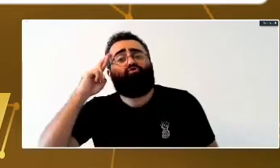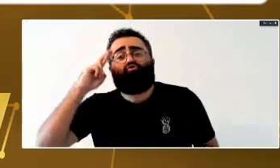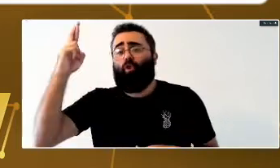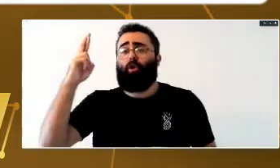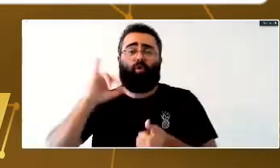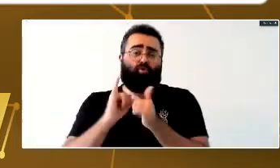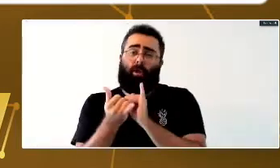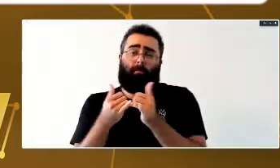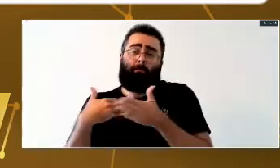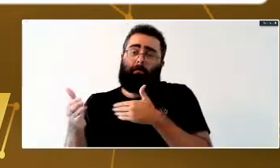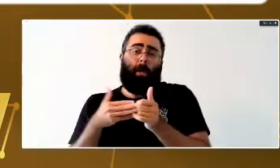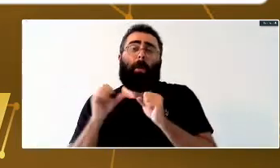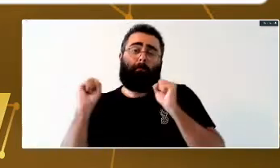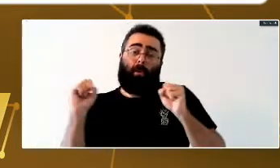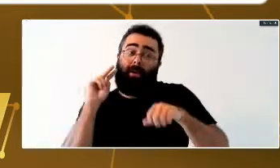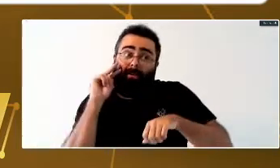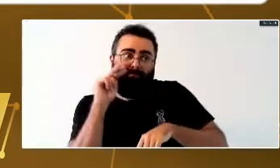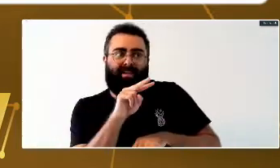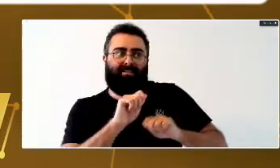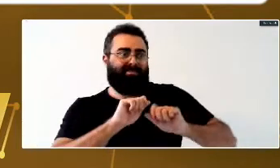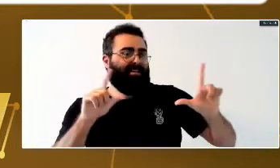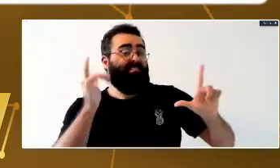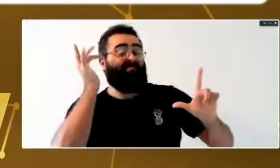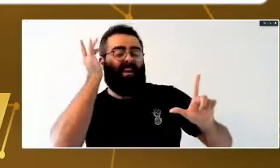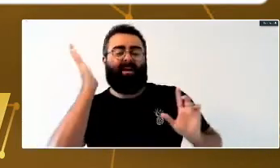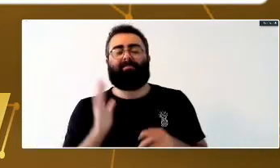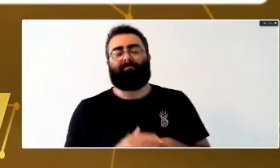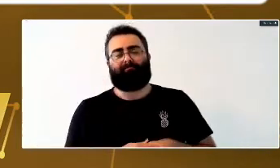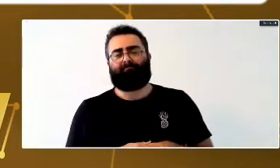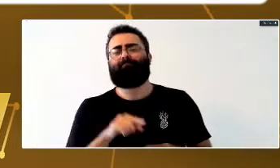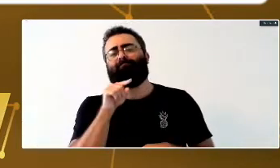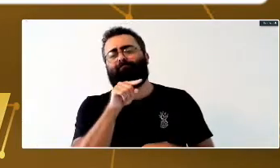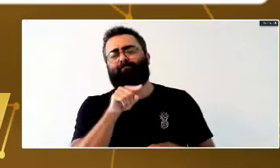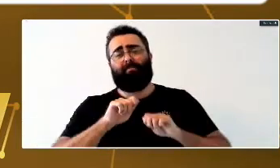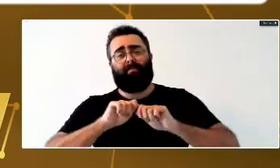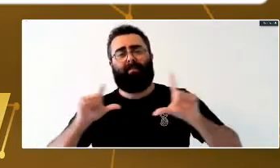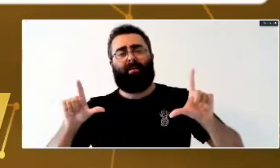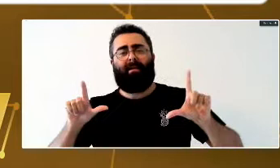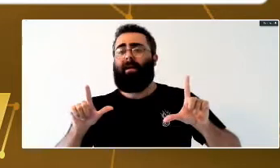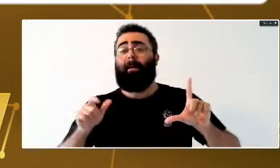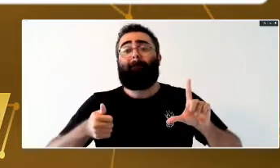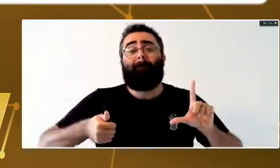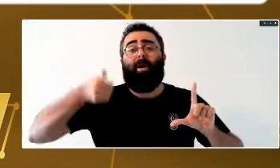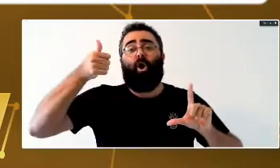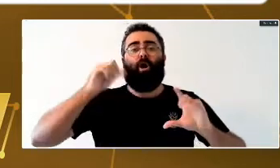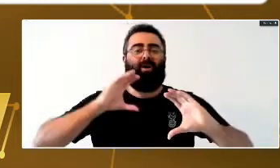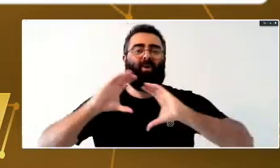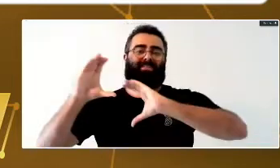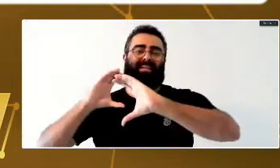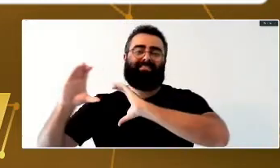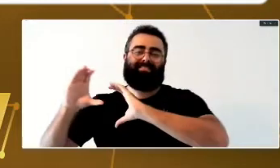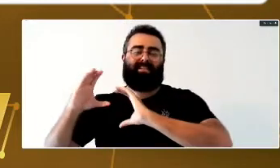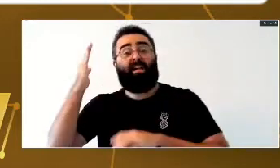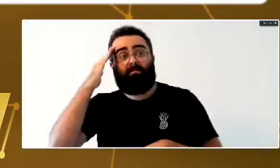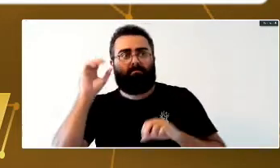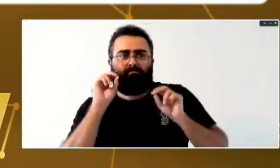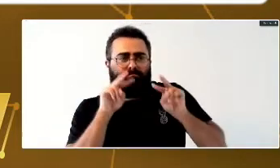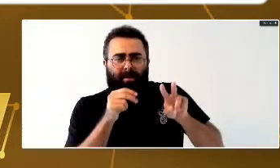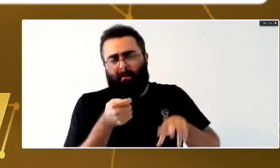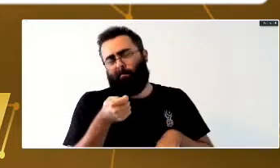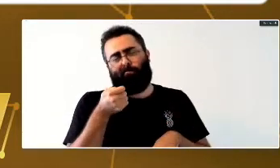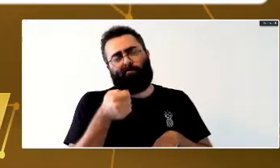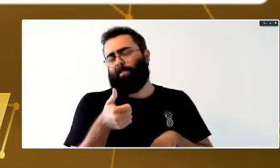Como eu disse anteriormente, essa melhoria da comunicação, ela traz uma mudança de melhora